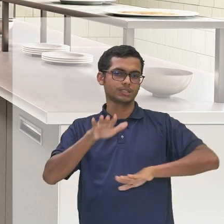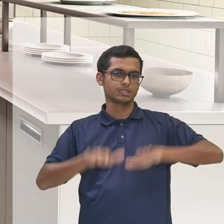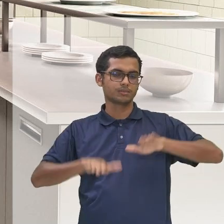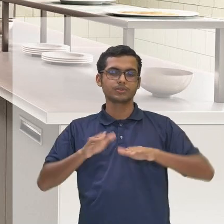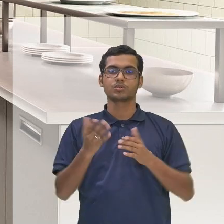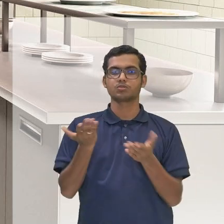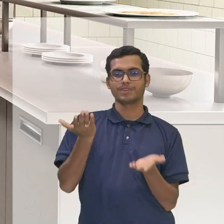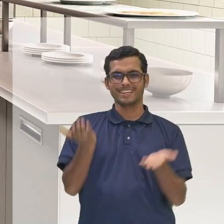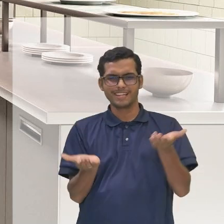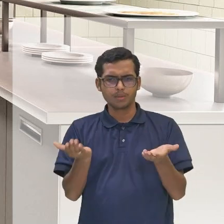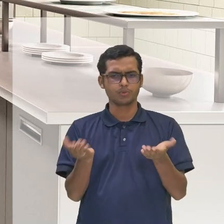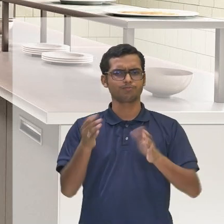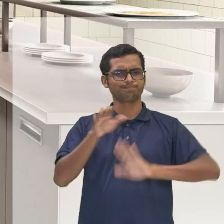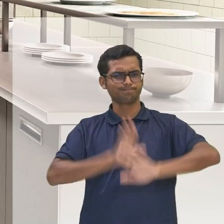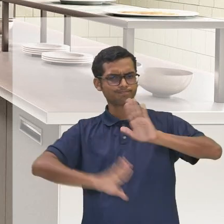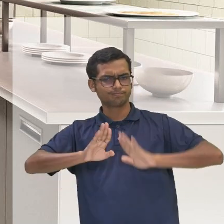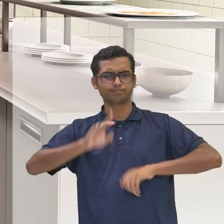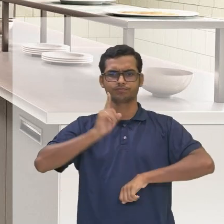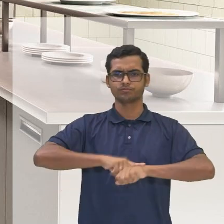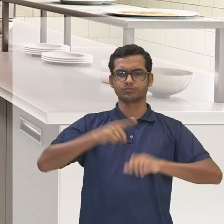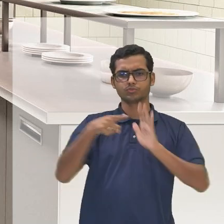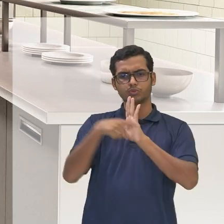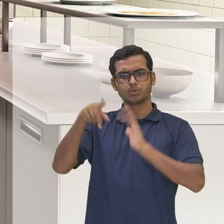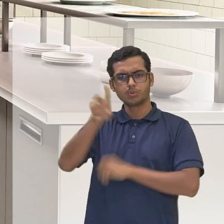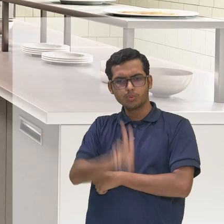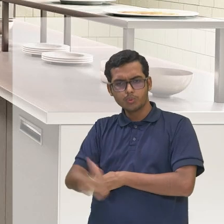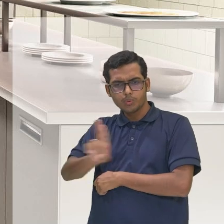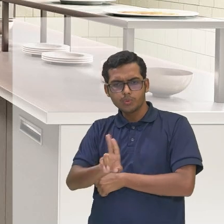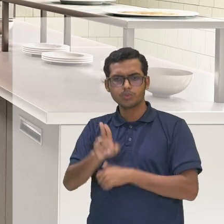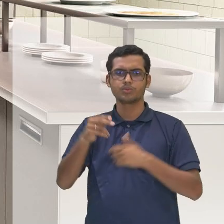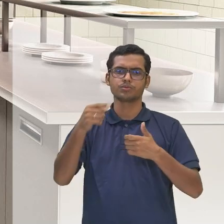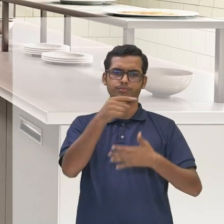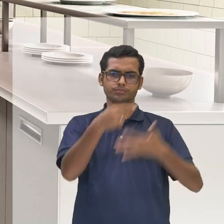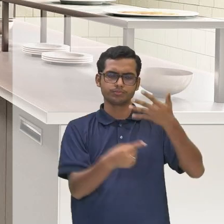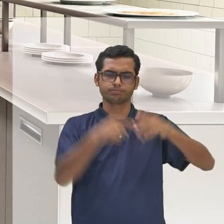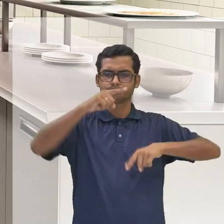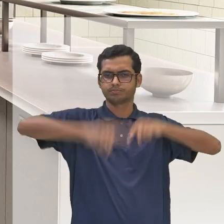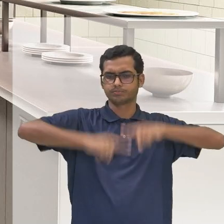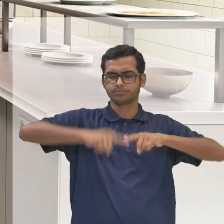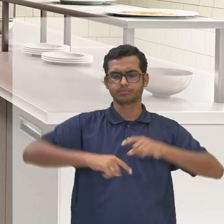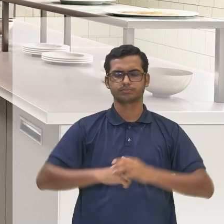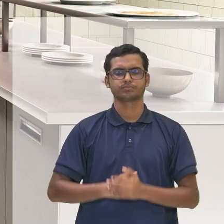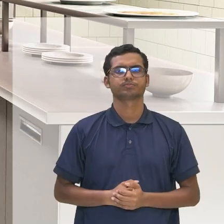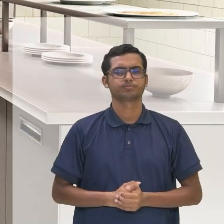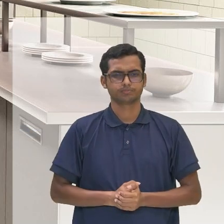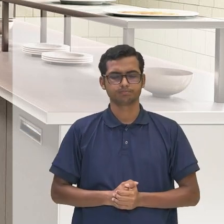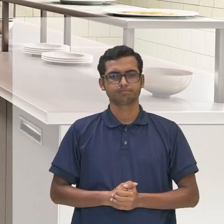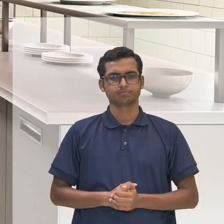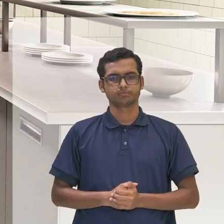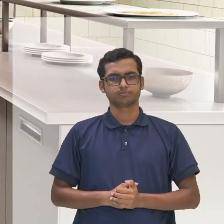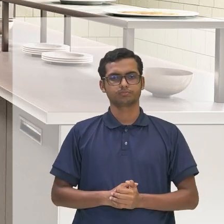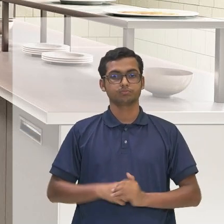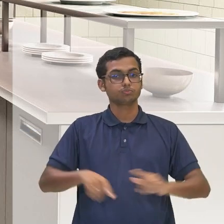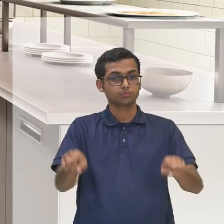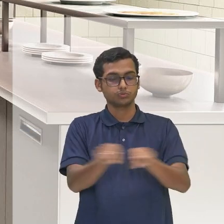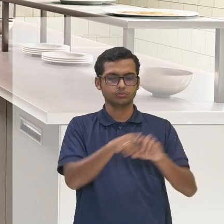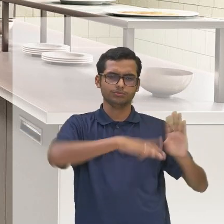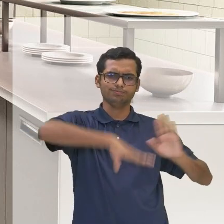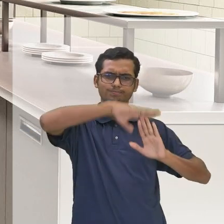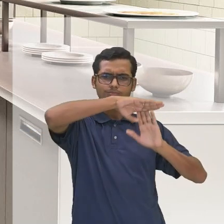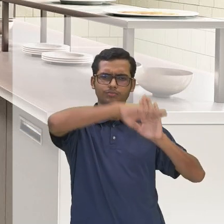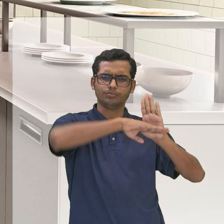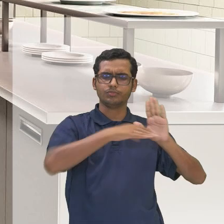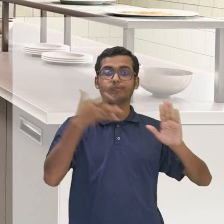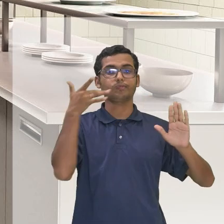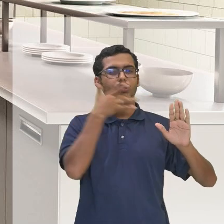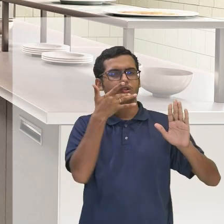algumas outras alternativas que podem prejudicar fazer um bolo, uma receita gostosa. A doçura pode estar